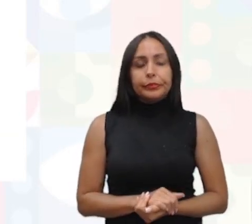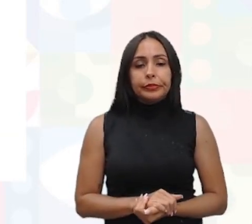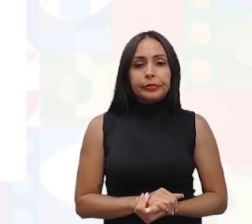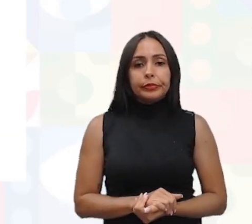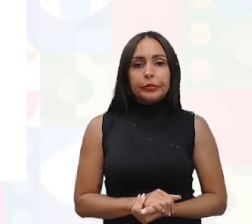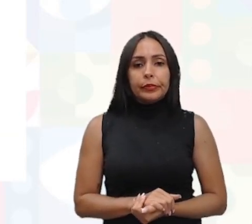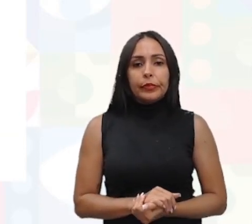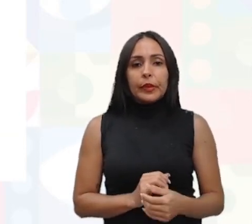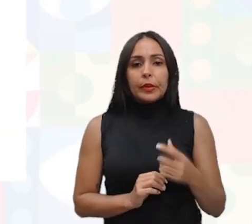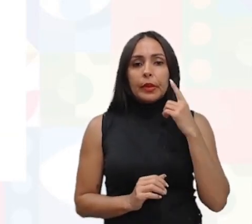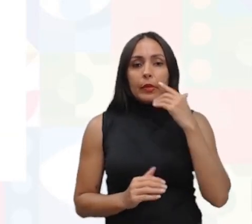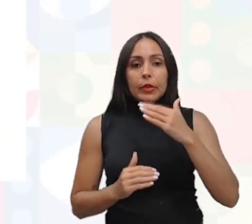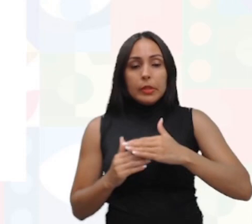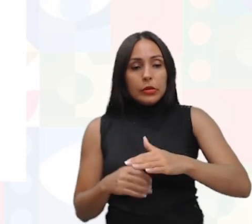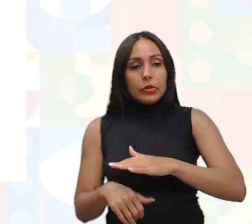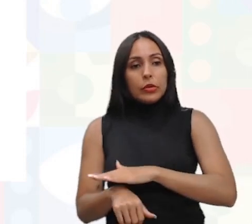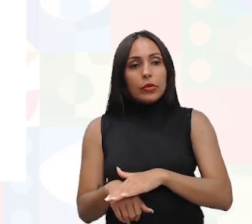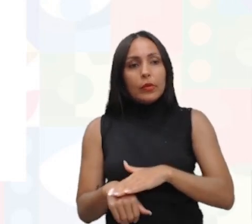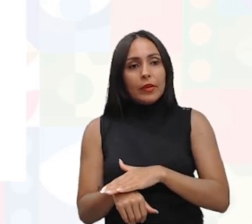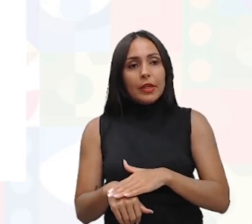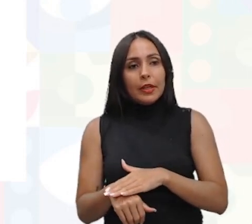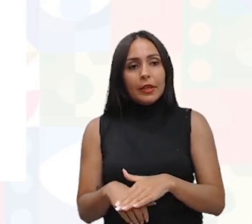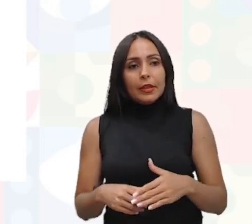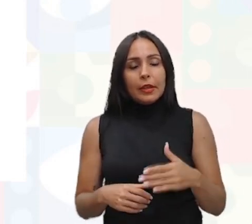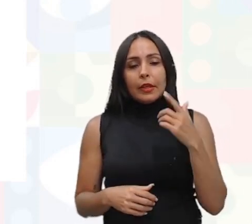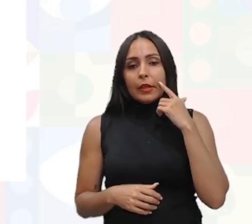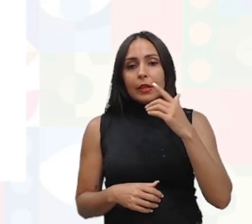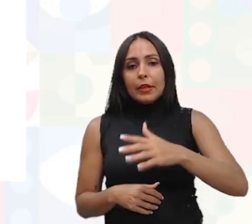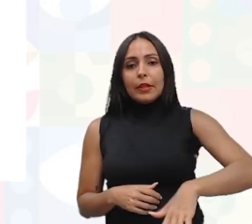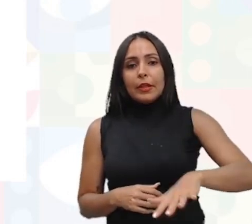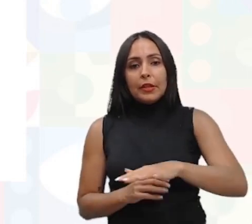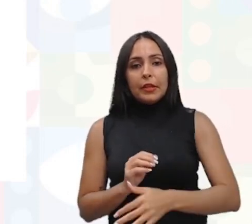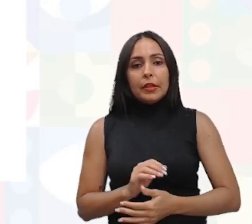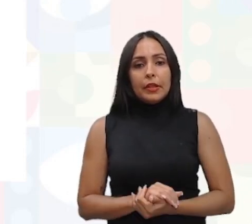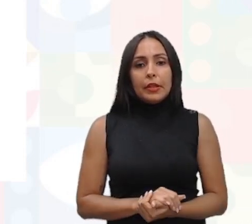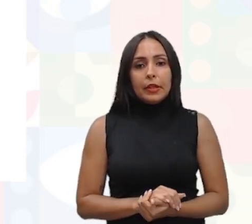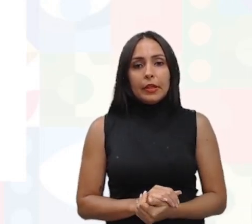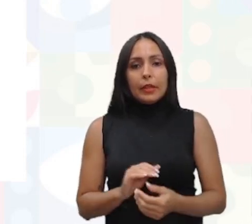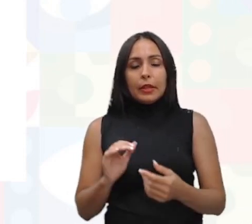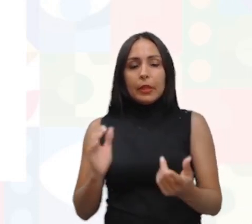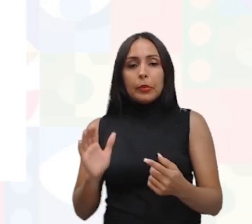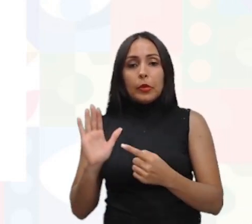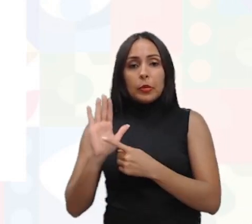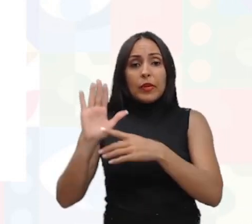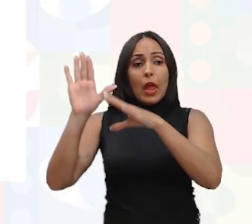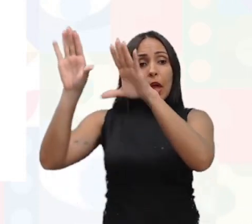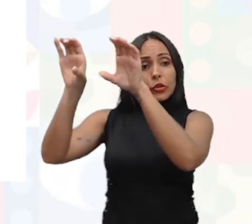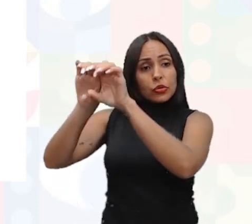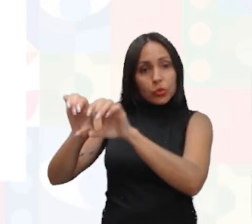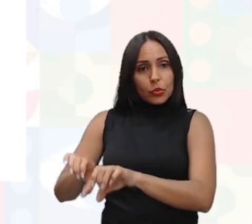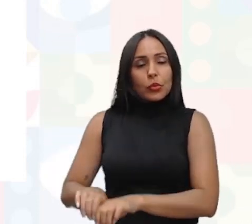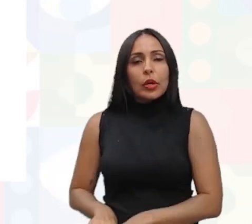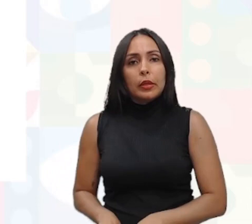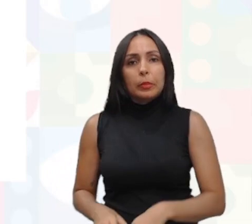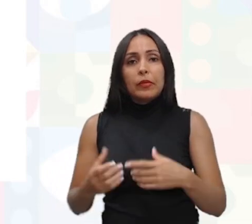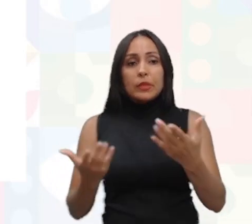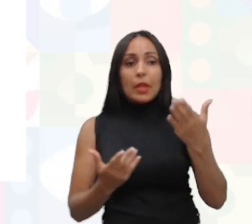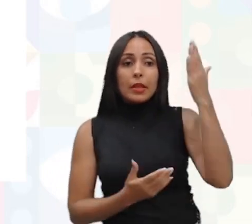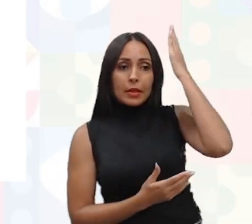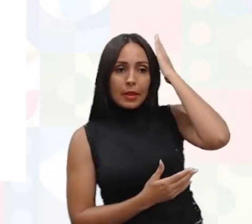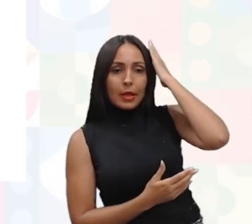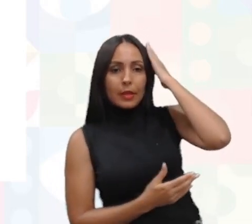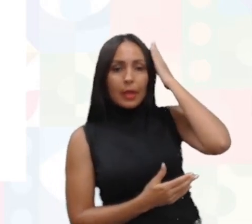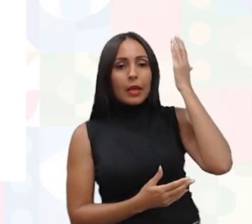início de conversa, ou para dar continuidade à nossa conversa, eu trago para vocês essa estrutura para a gente pensar ou tentar entender o modelo